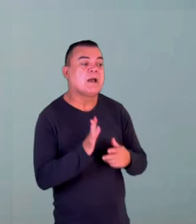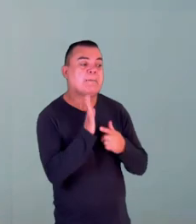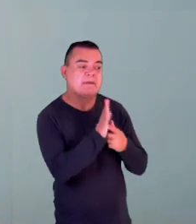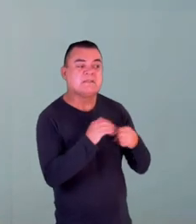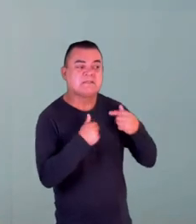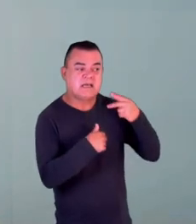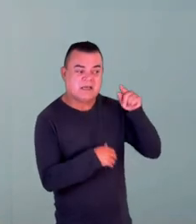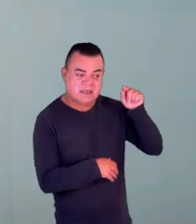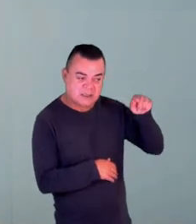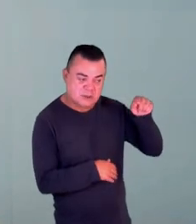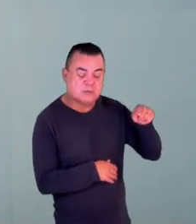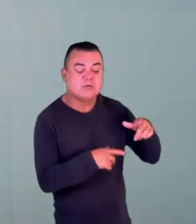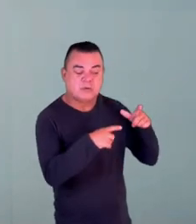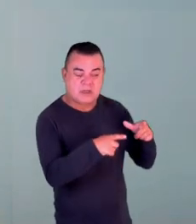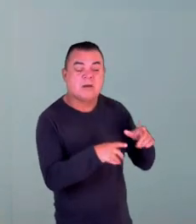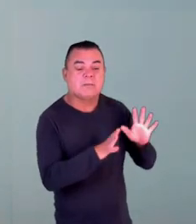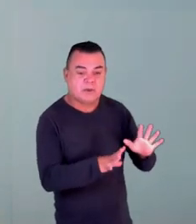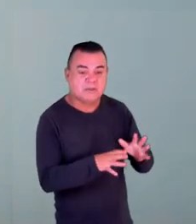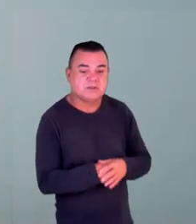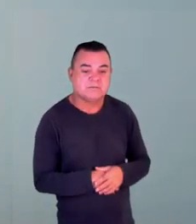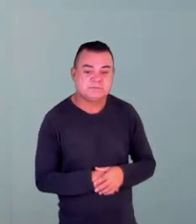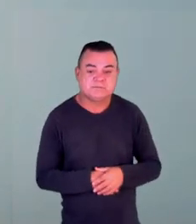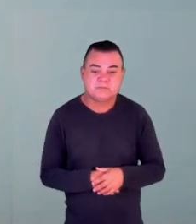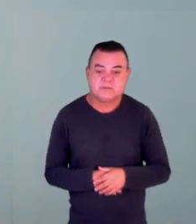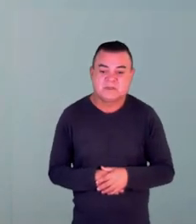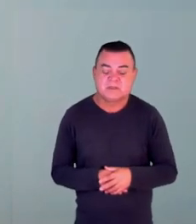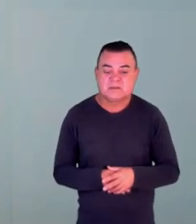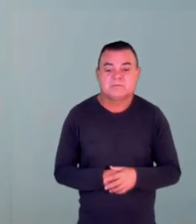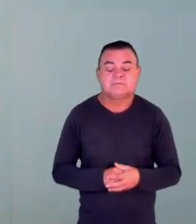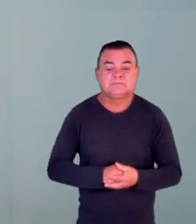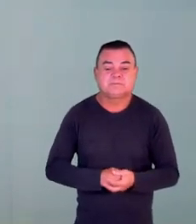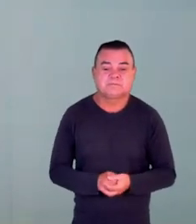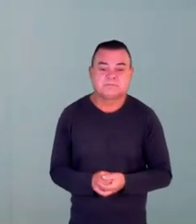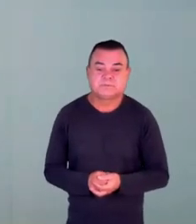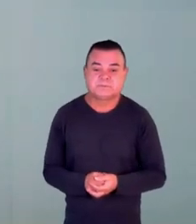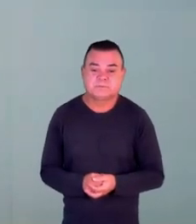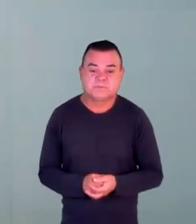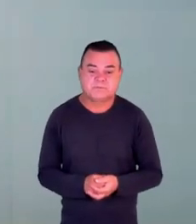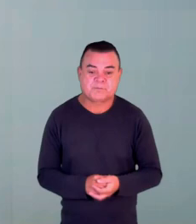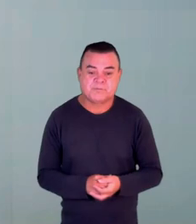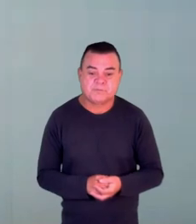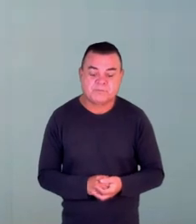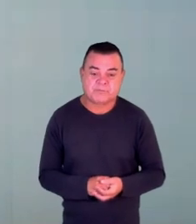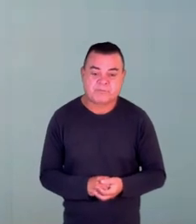você consegue vamos lá